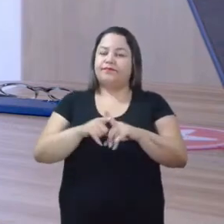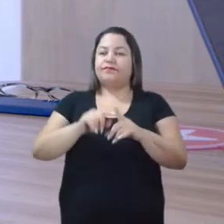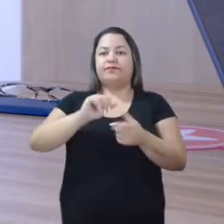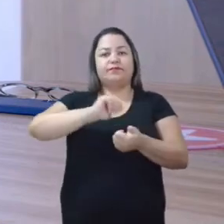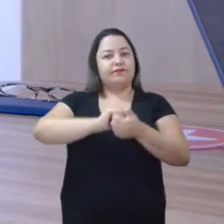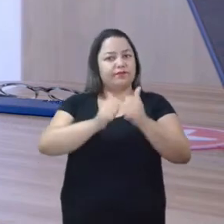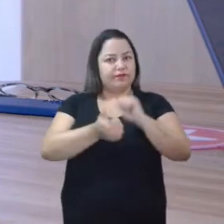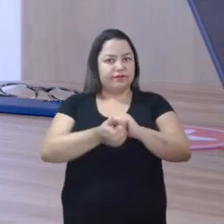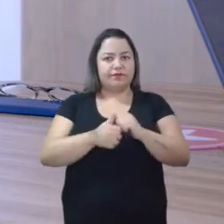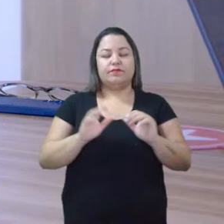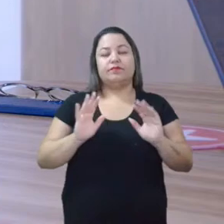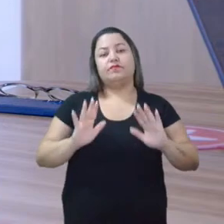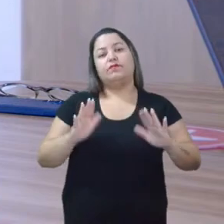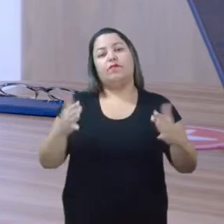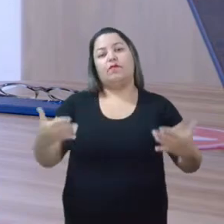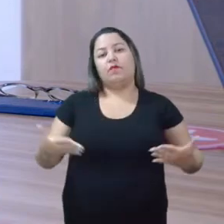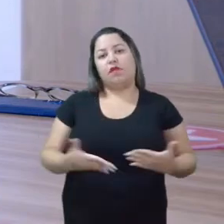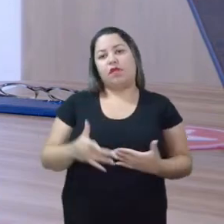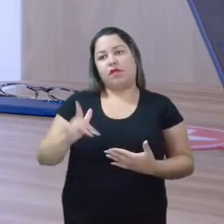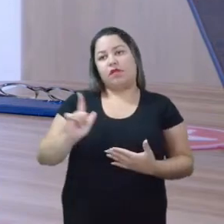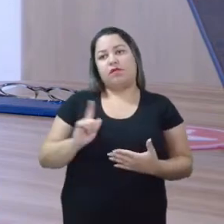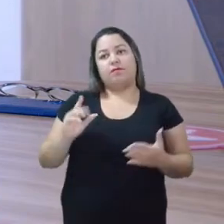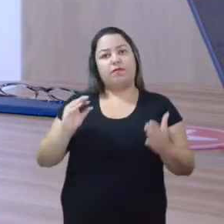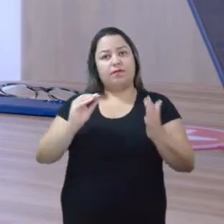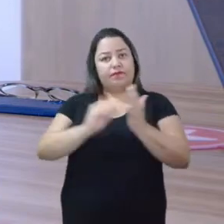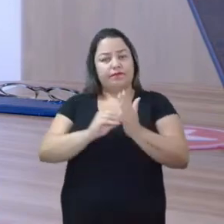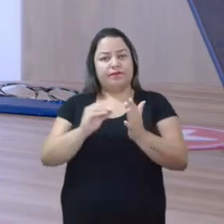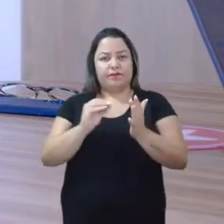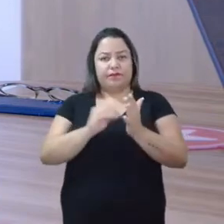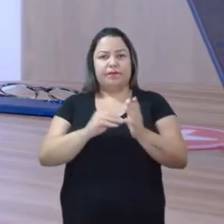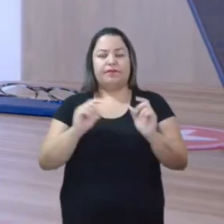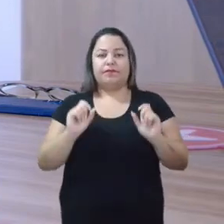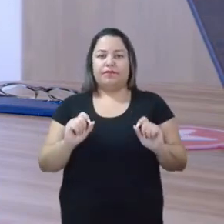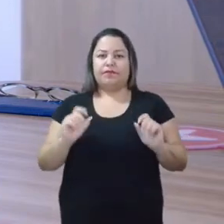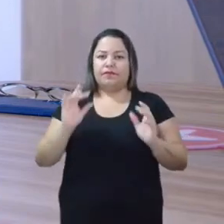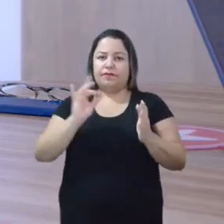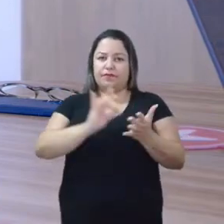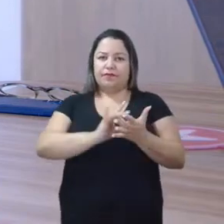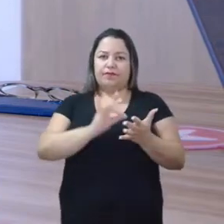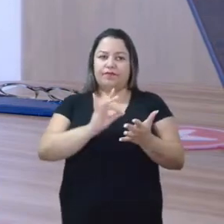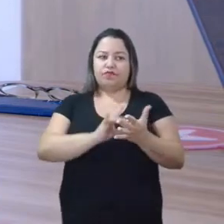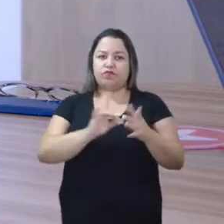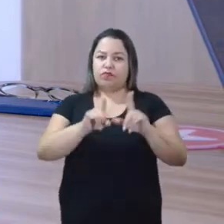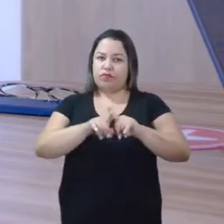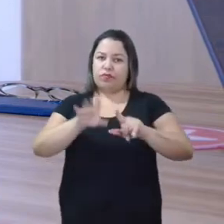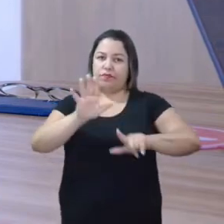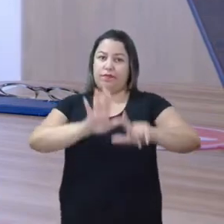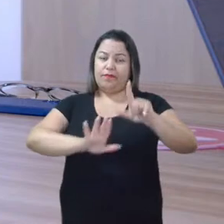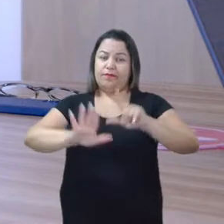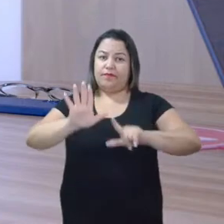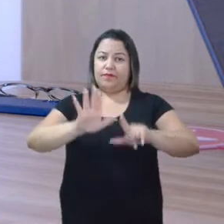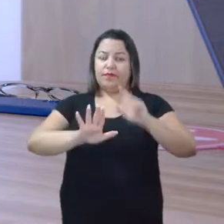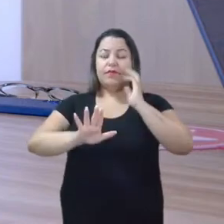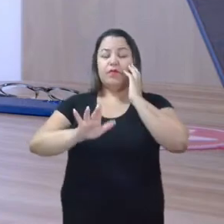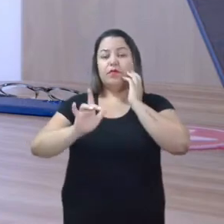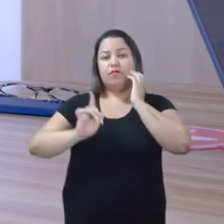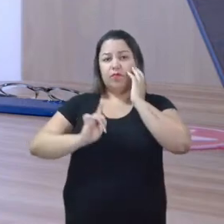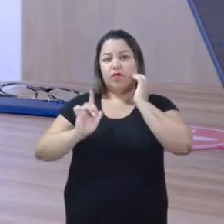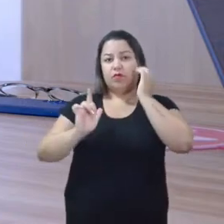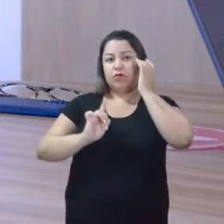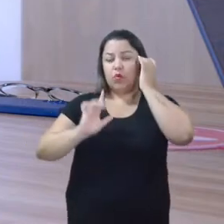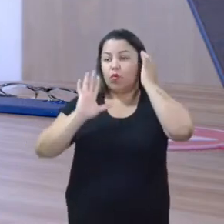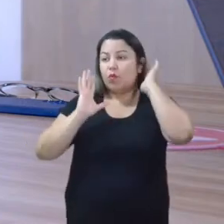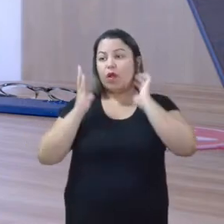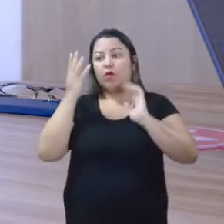nós temos hoje na ausência nessa verdadeira imunidade que as plataformas têm, elas vão ter eventualmente uma decisão do Supremo que vai